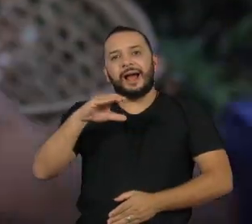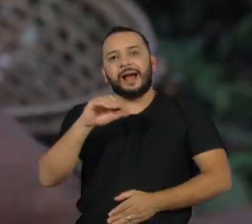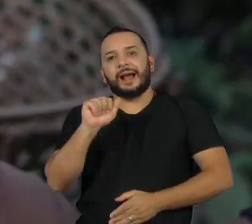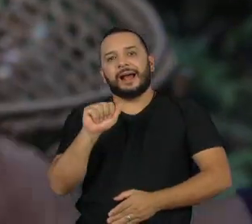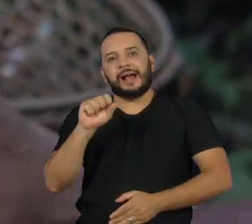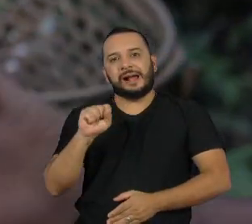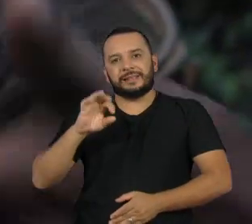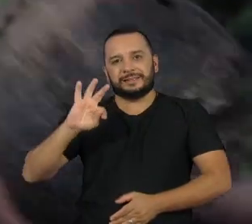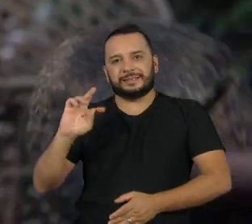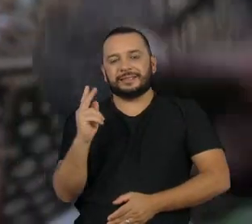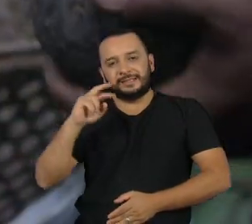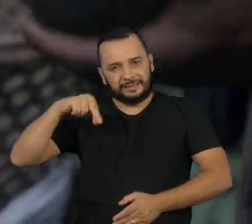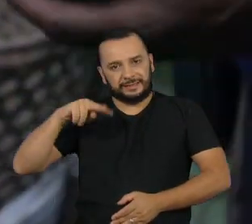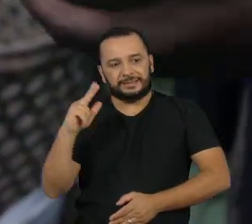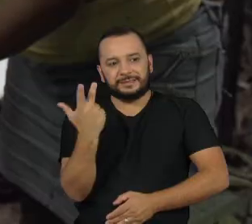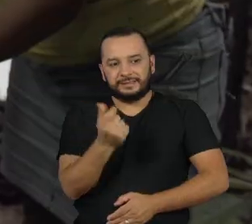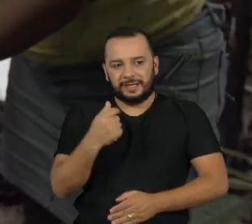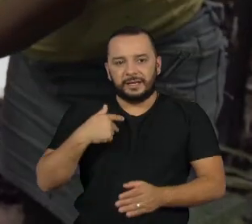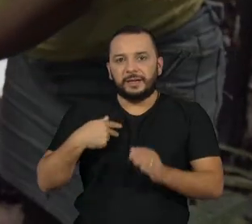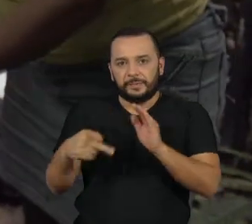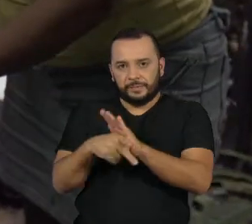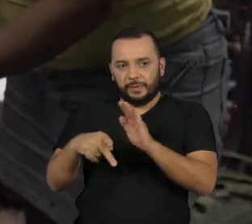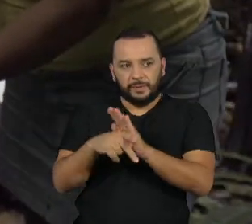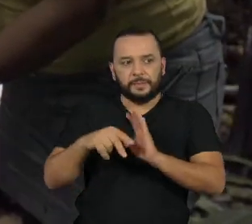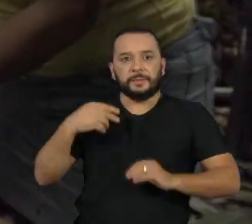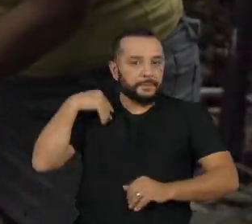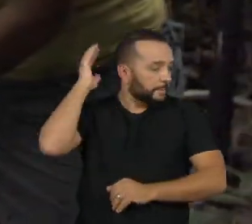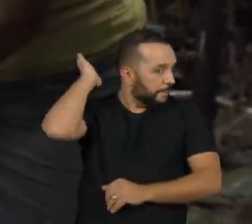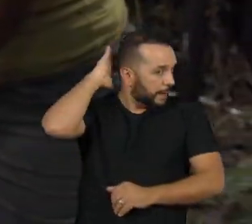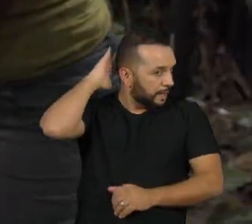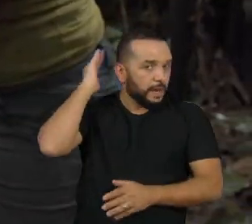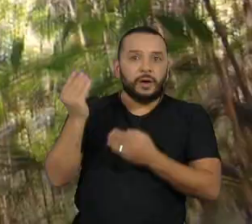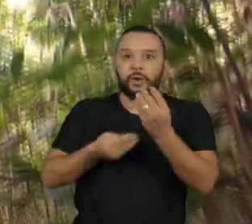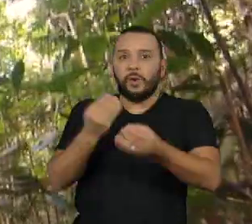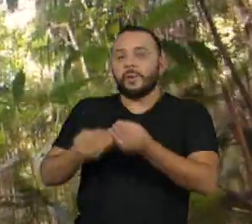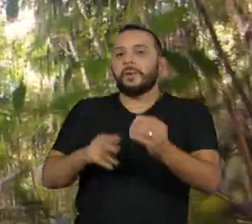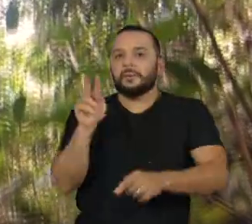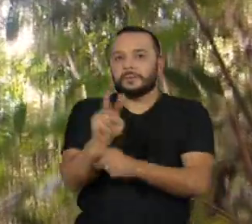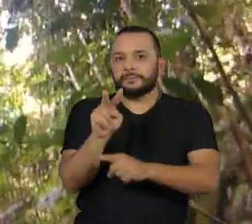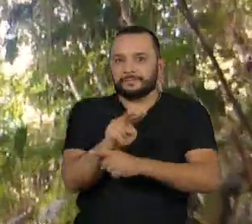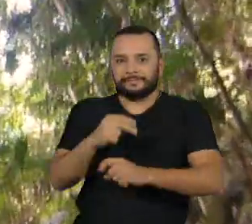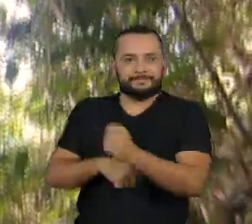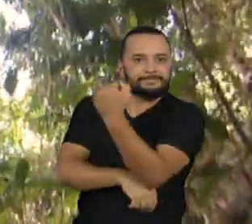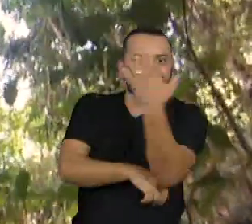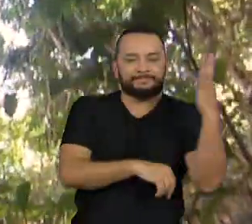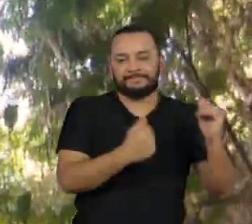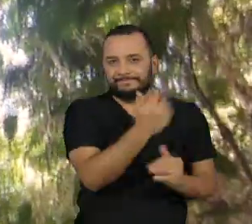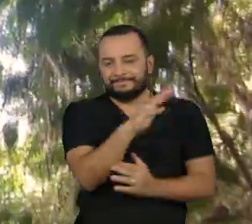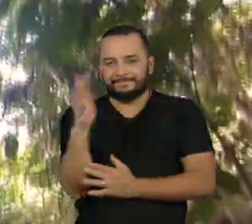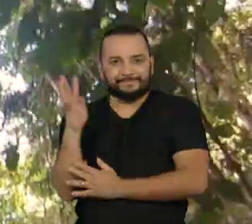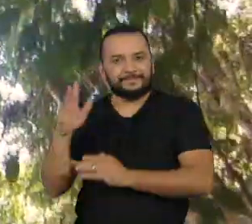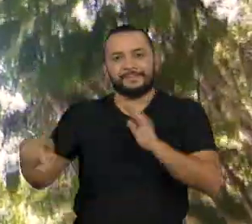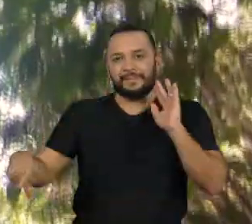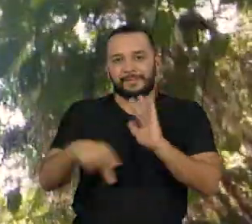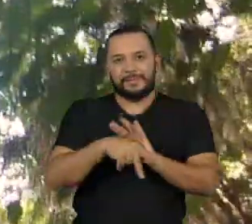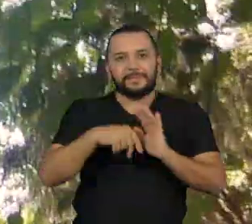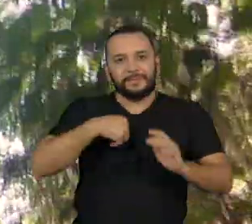Pará, atividade que depende essencialmente da conservação da floresta amazônica.